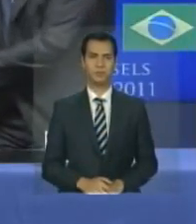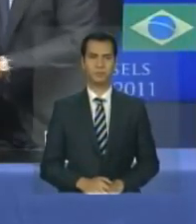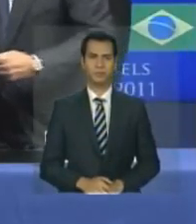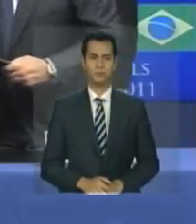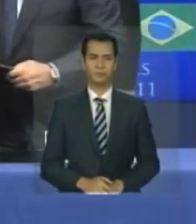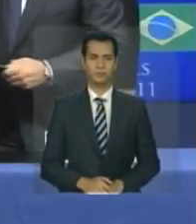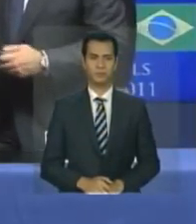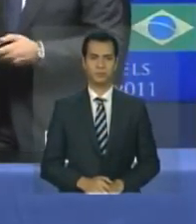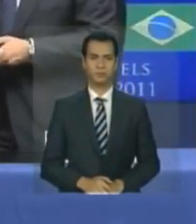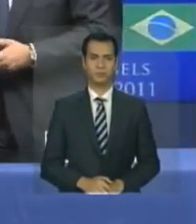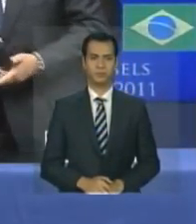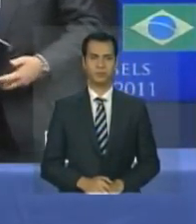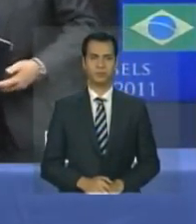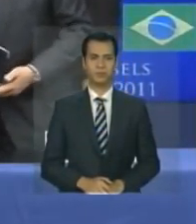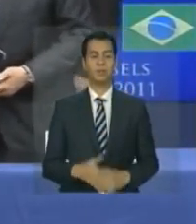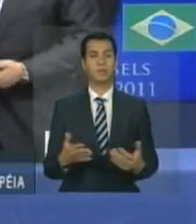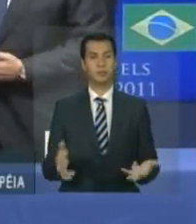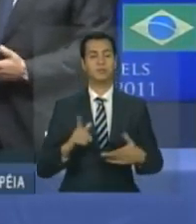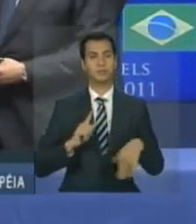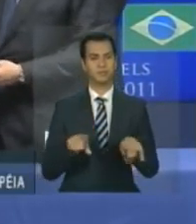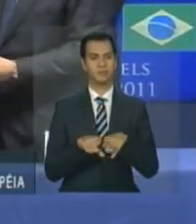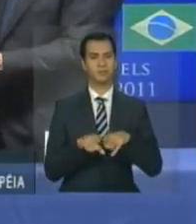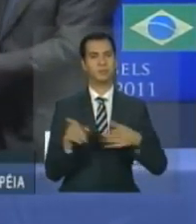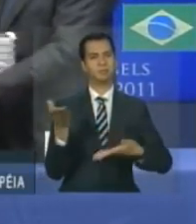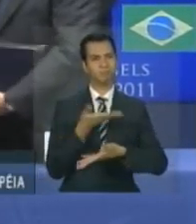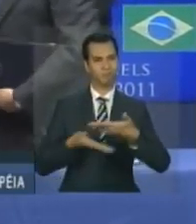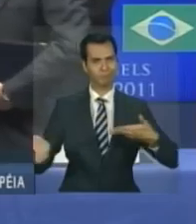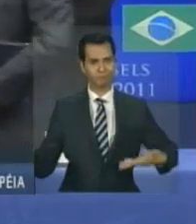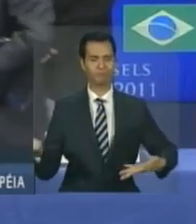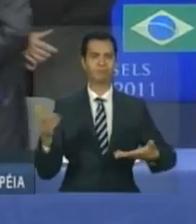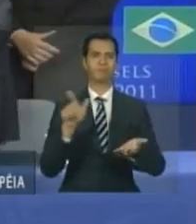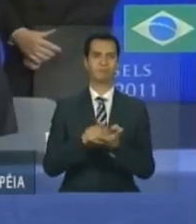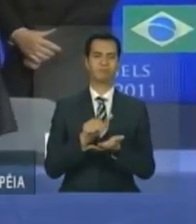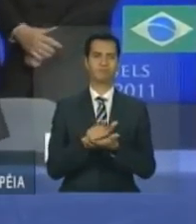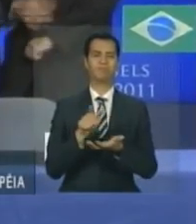a comunidade, com a União Europeia, em Bruxelas.